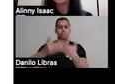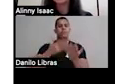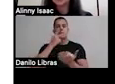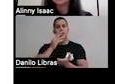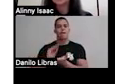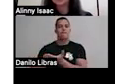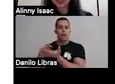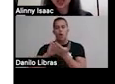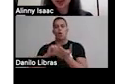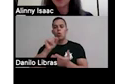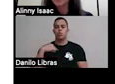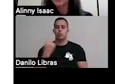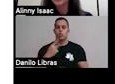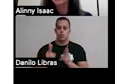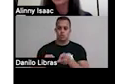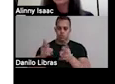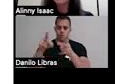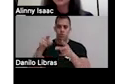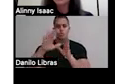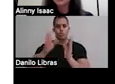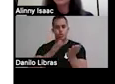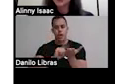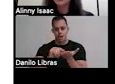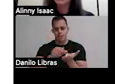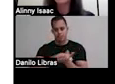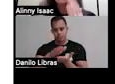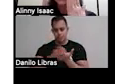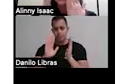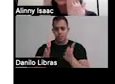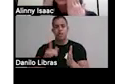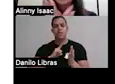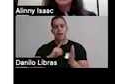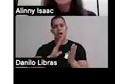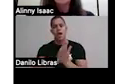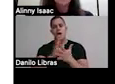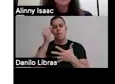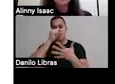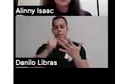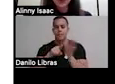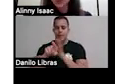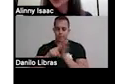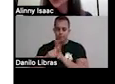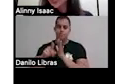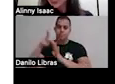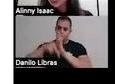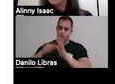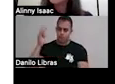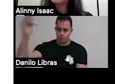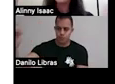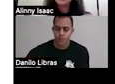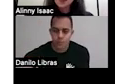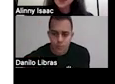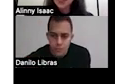dar continuidade a isso. Esse artigo ele foi publicado e ficaram essas perguntas para projetos futuros. E aí